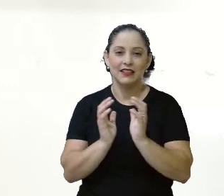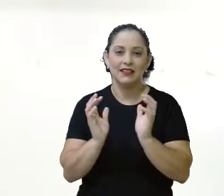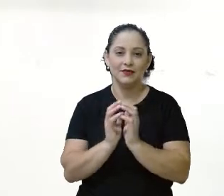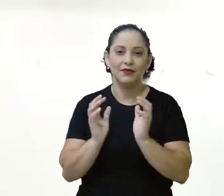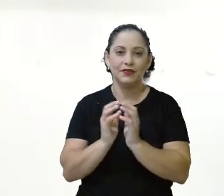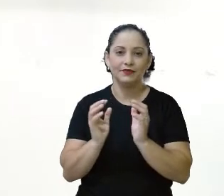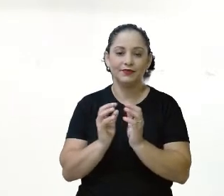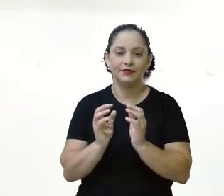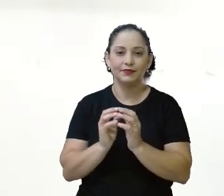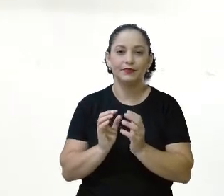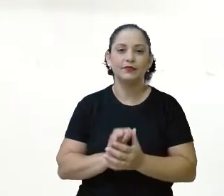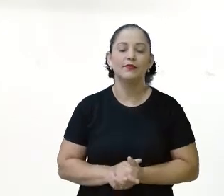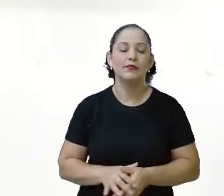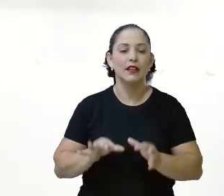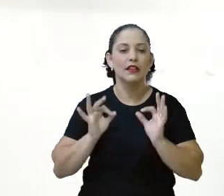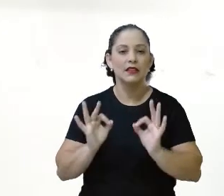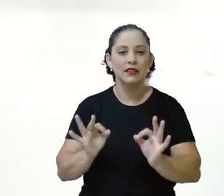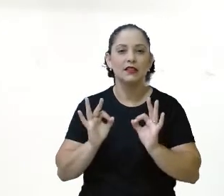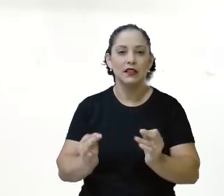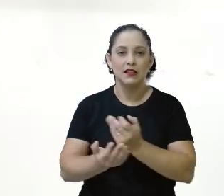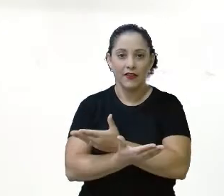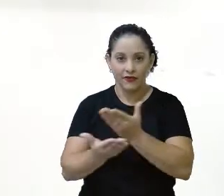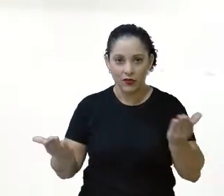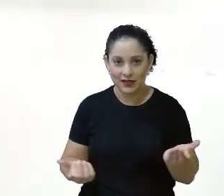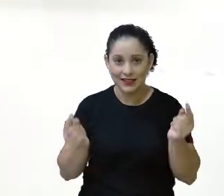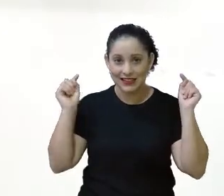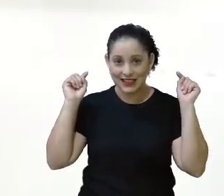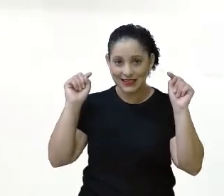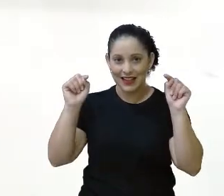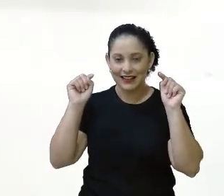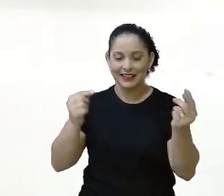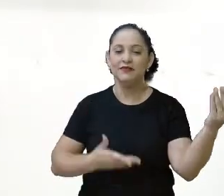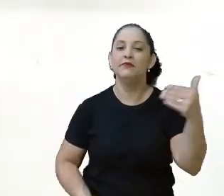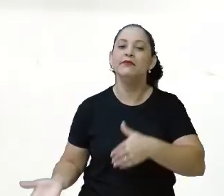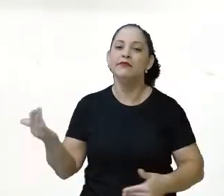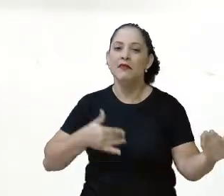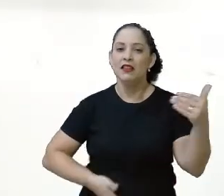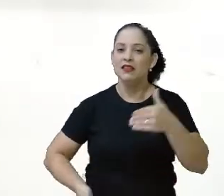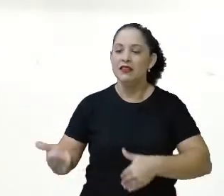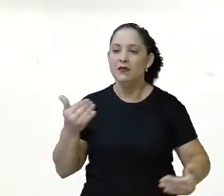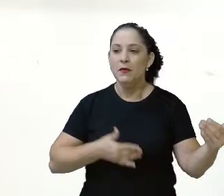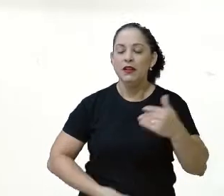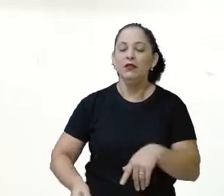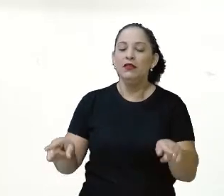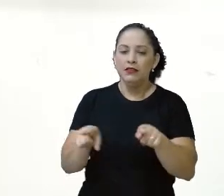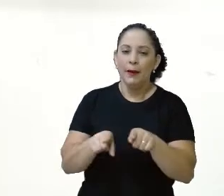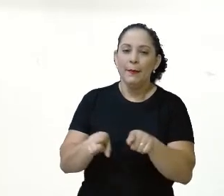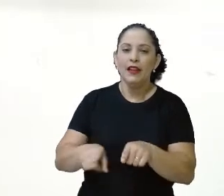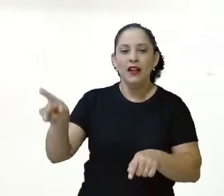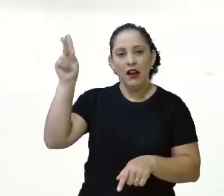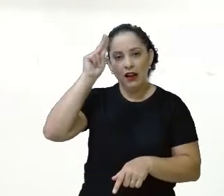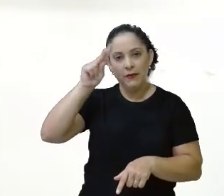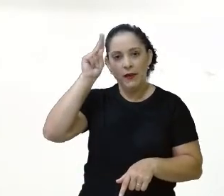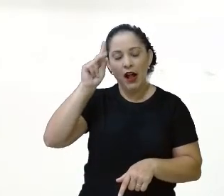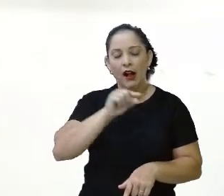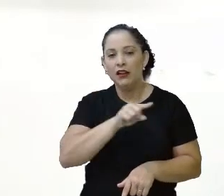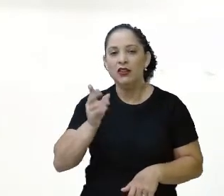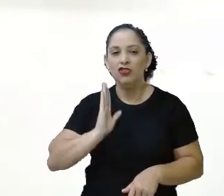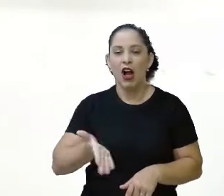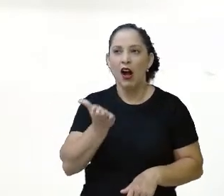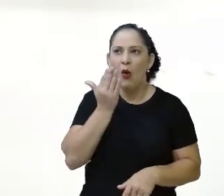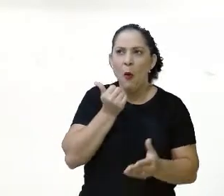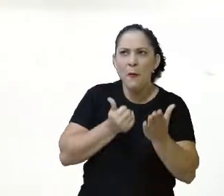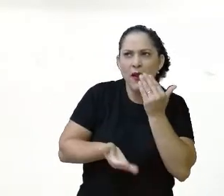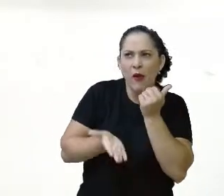recifense. Então, eu tenho certeza que vocês estão aí participando e lembrando se vocês já comeram ou